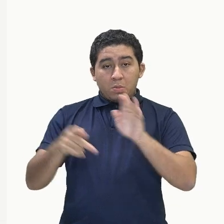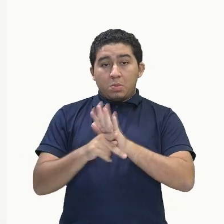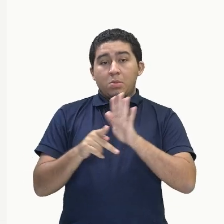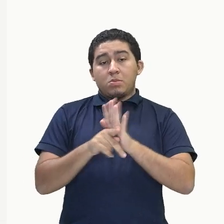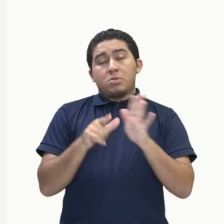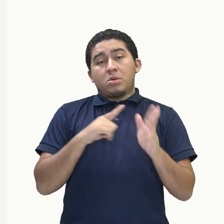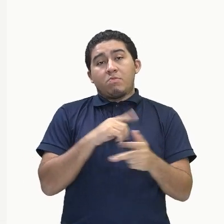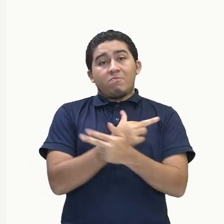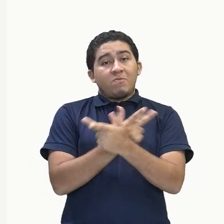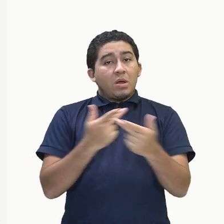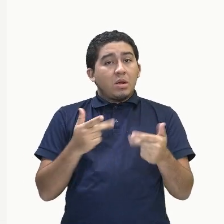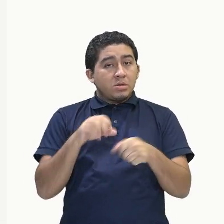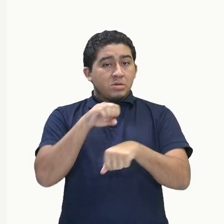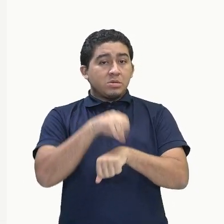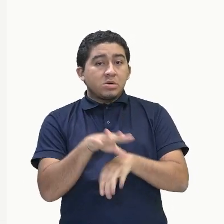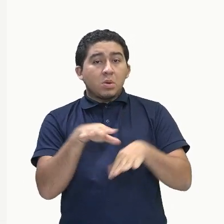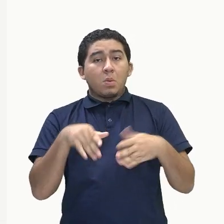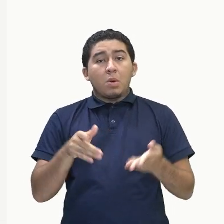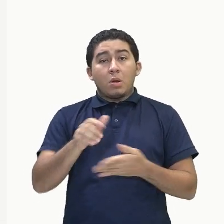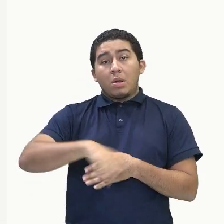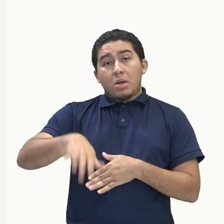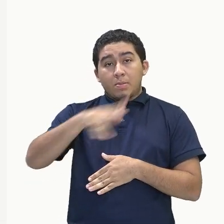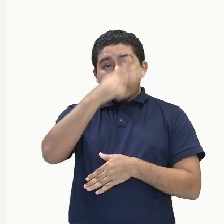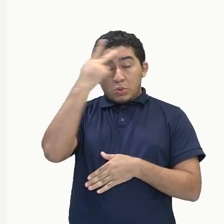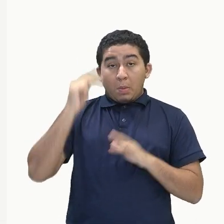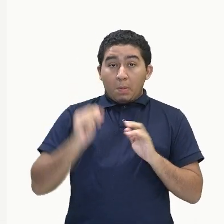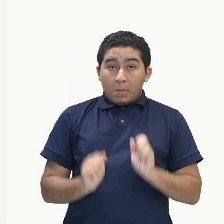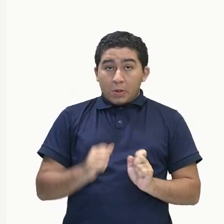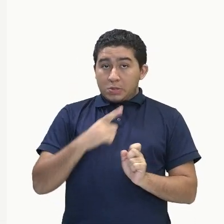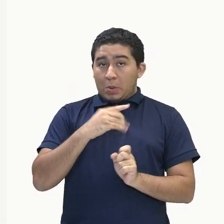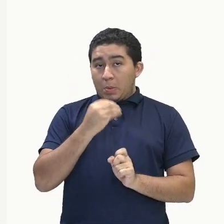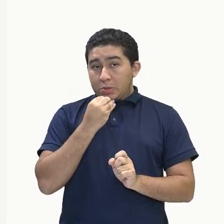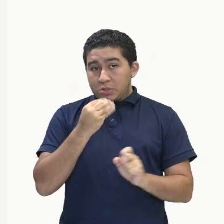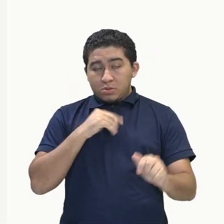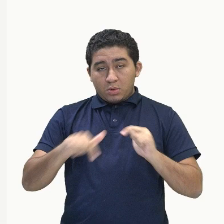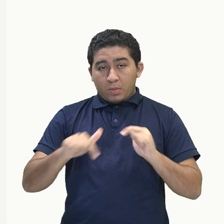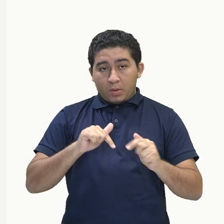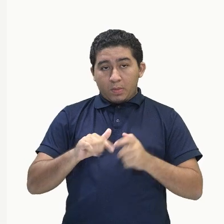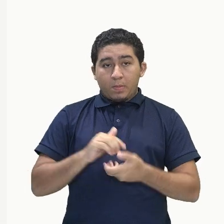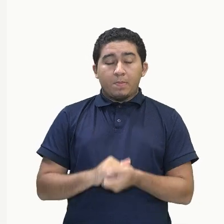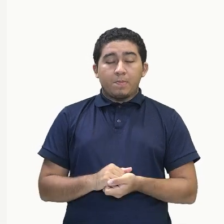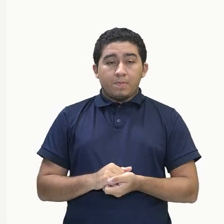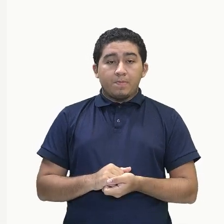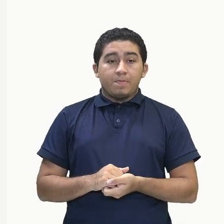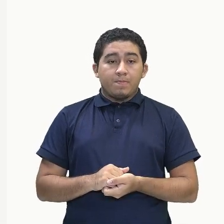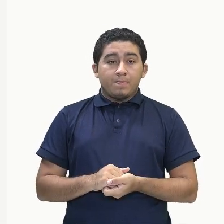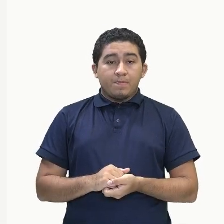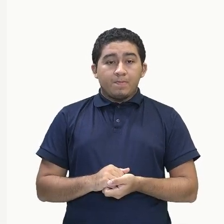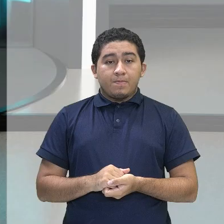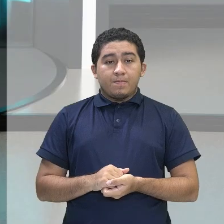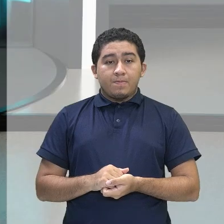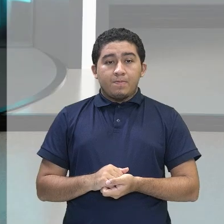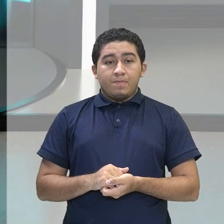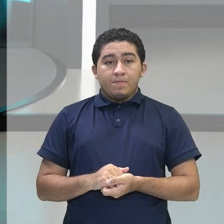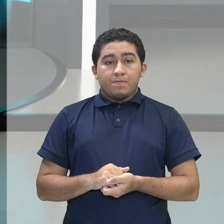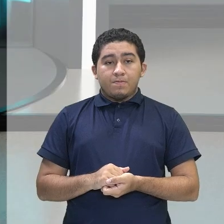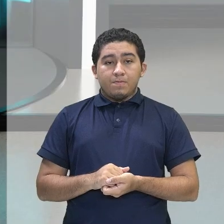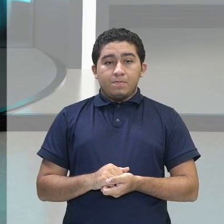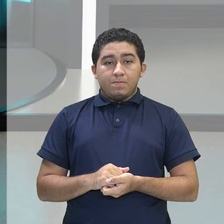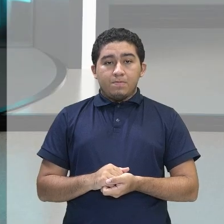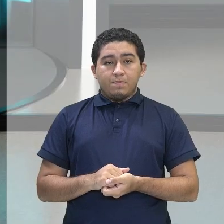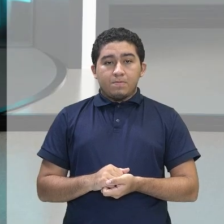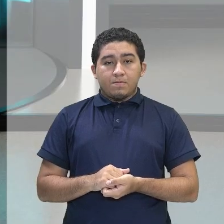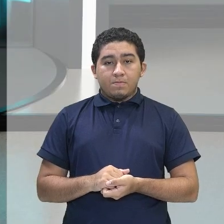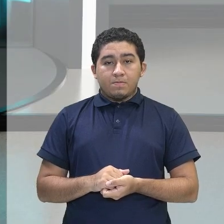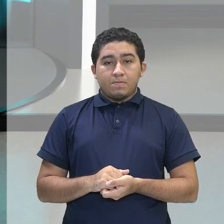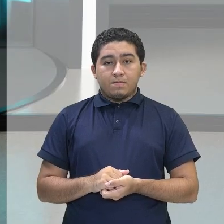dicas em que áreas que as pessoas podem trabalhar, right? Vamos ver mais um pouquinho. Continuando